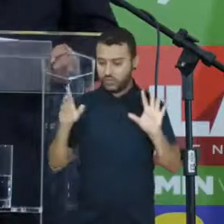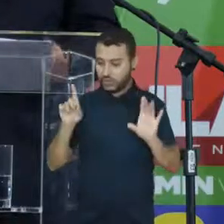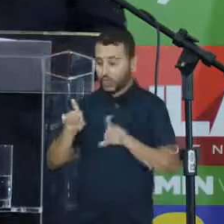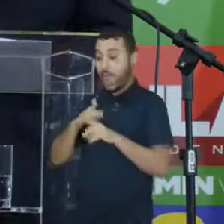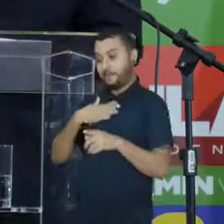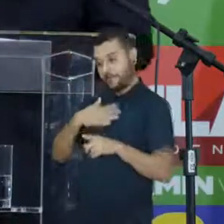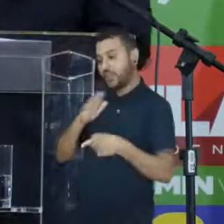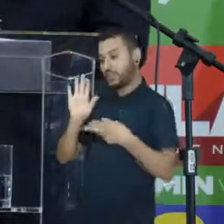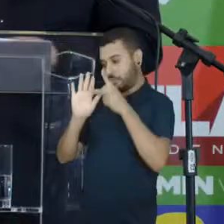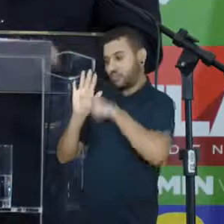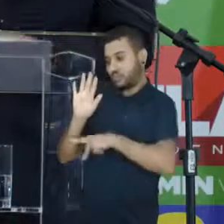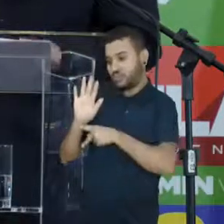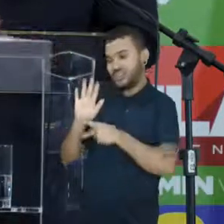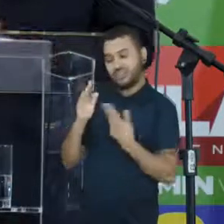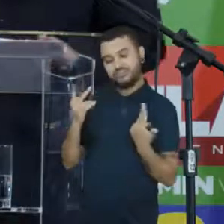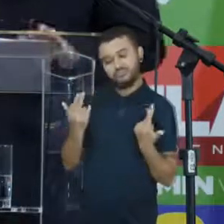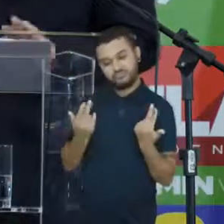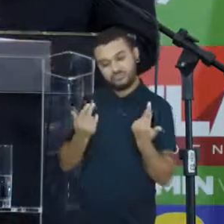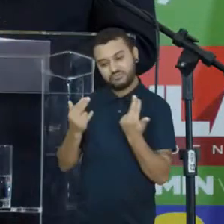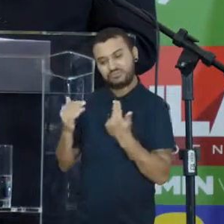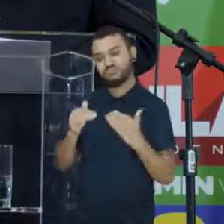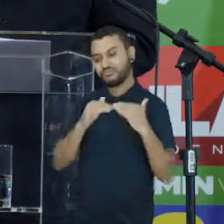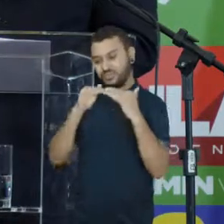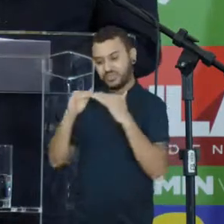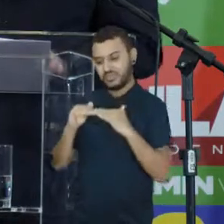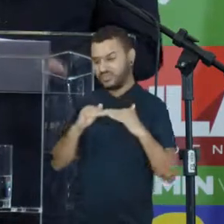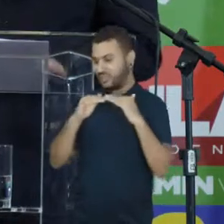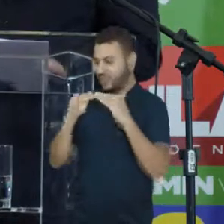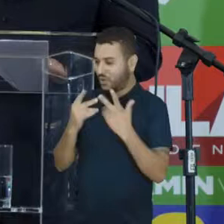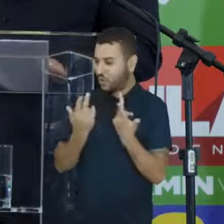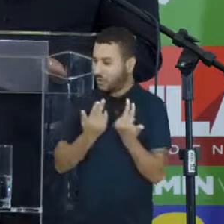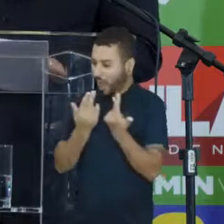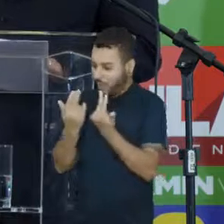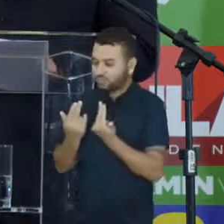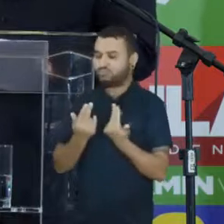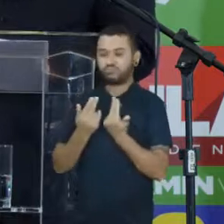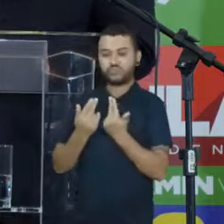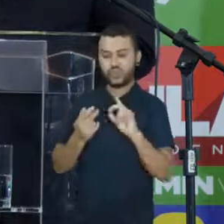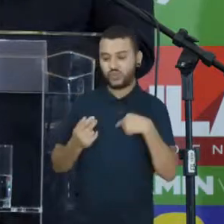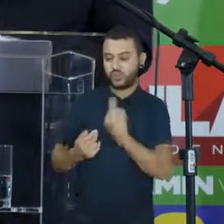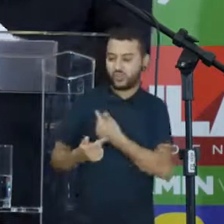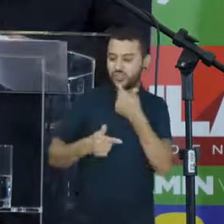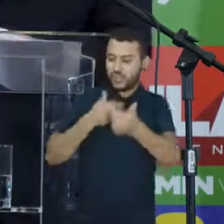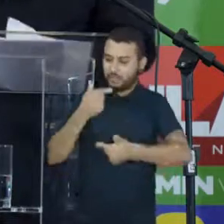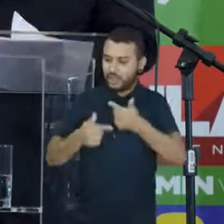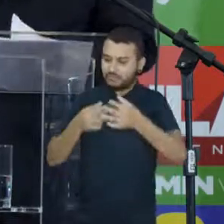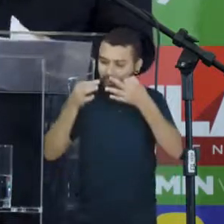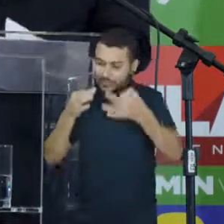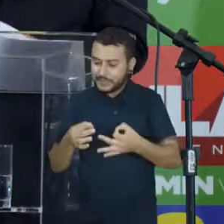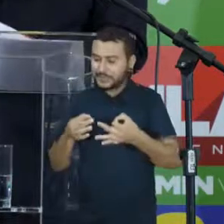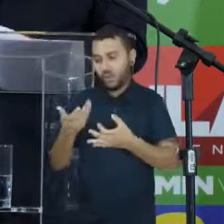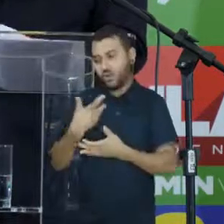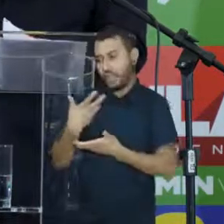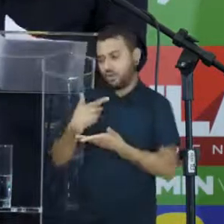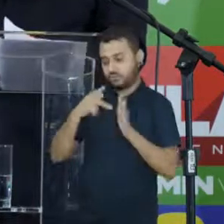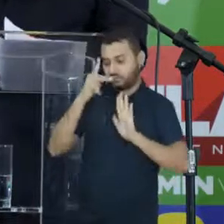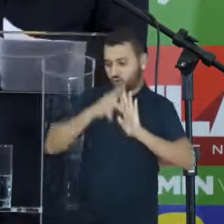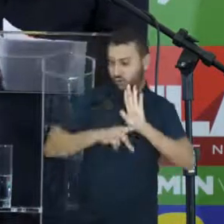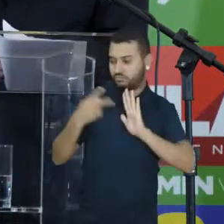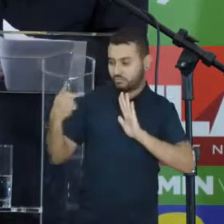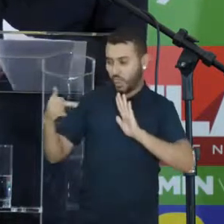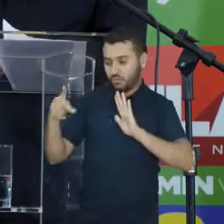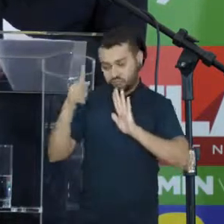é totalmente, totalmente assimilável e pode ficar certa que nós vamos colocar em prática, e eu espero que